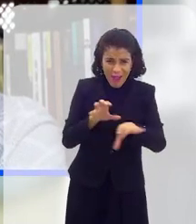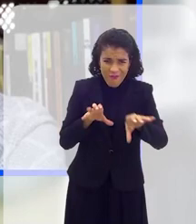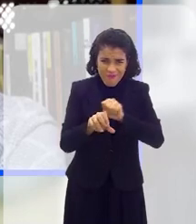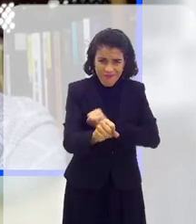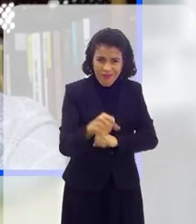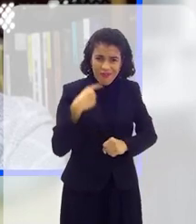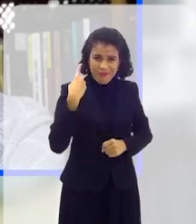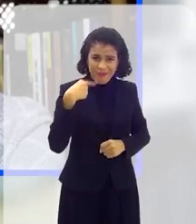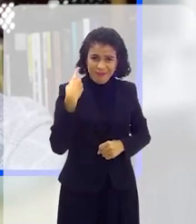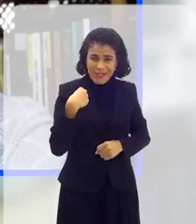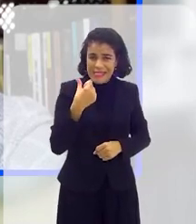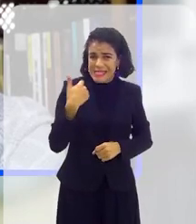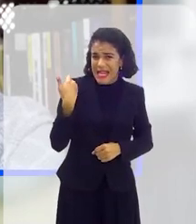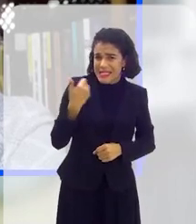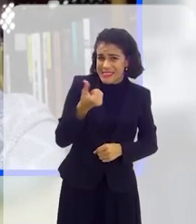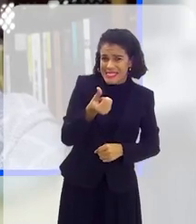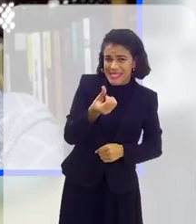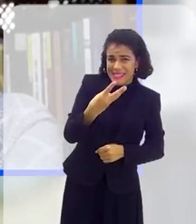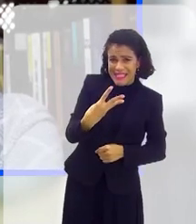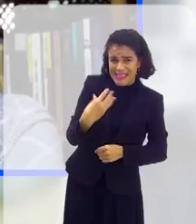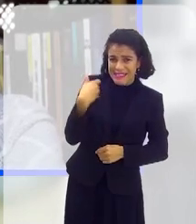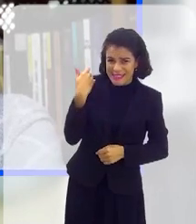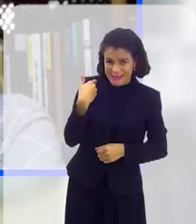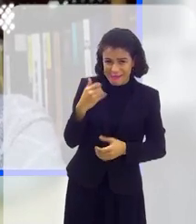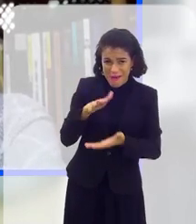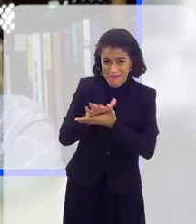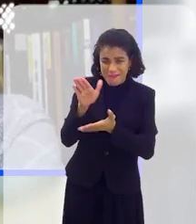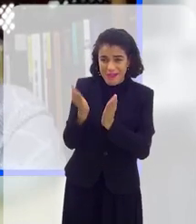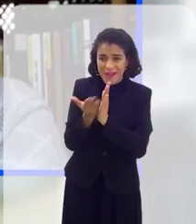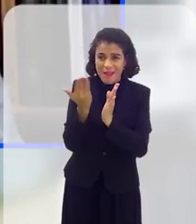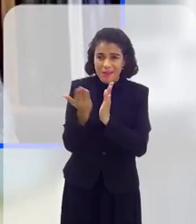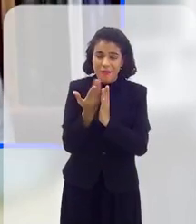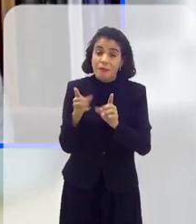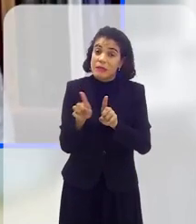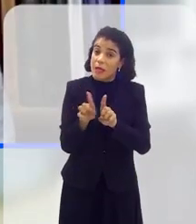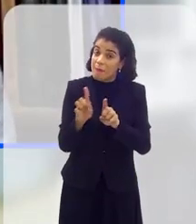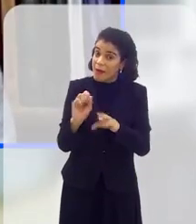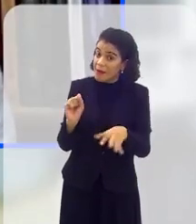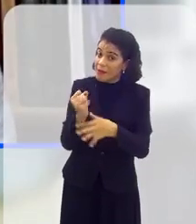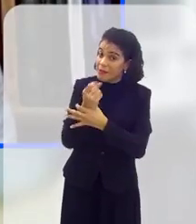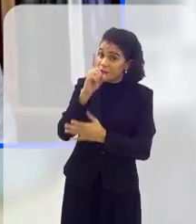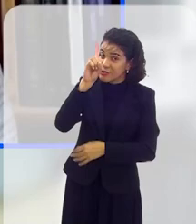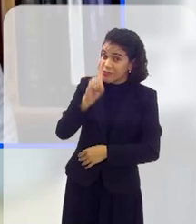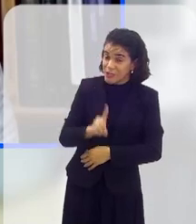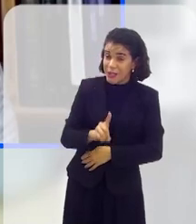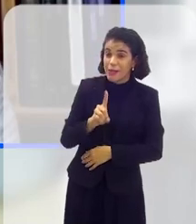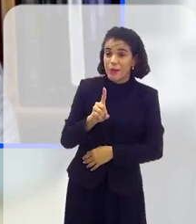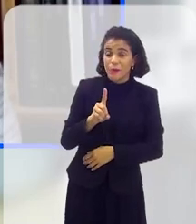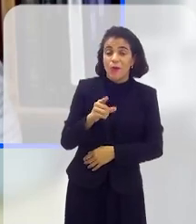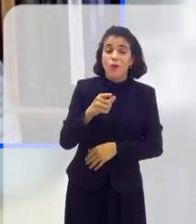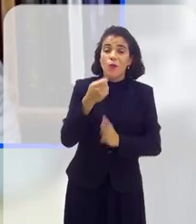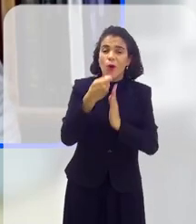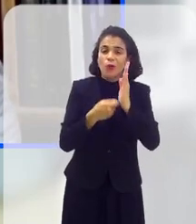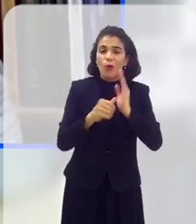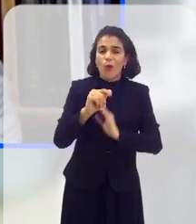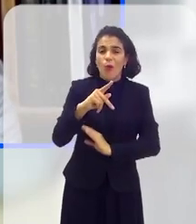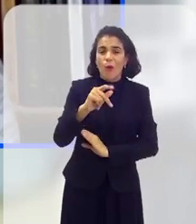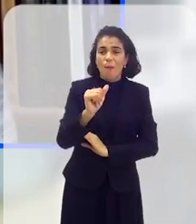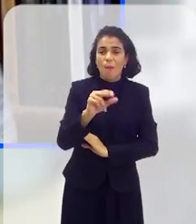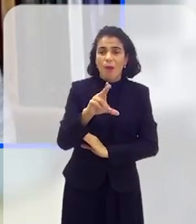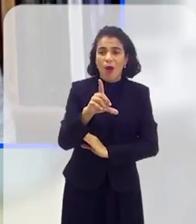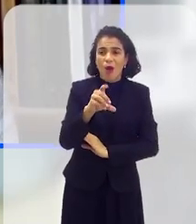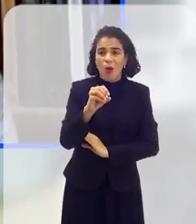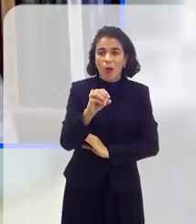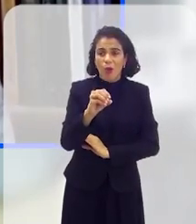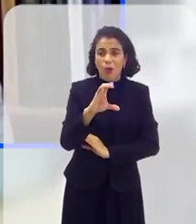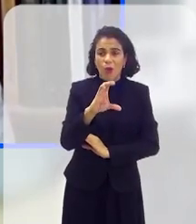se torne um advogado para que com 63 anos publique o livro. Bom, e que possa viver dos direitos autorais. Até Paulo Coelho,